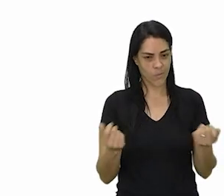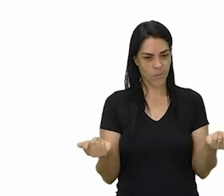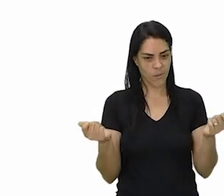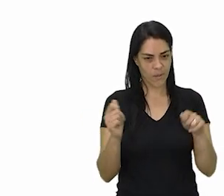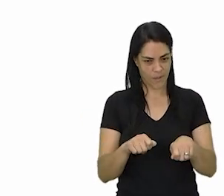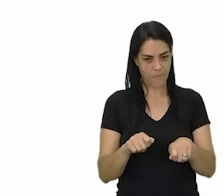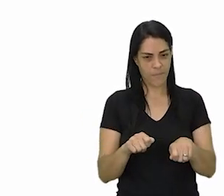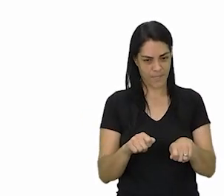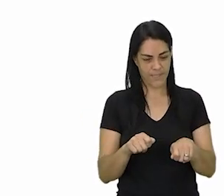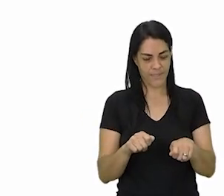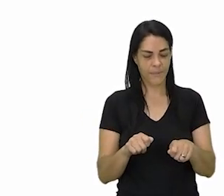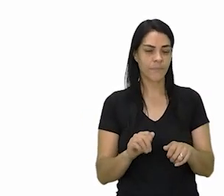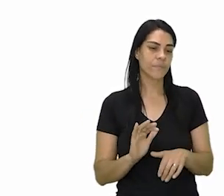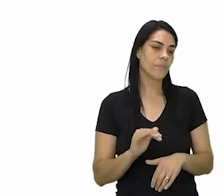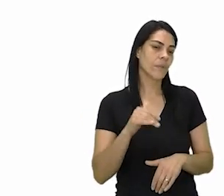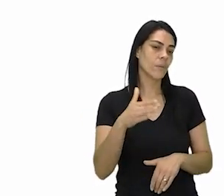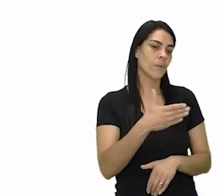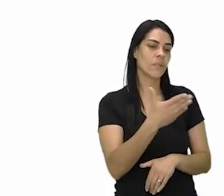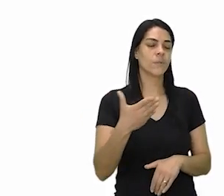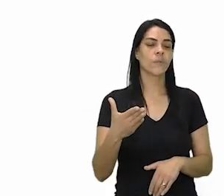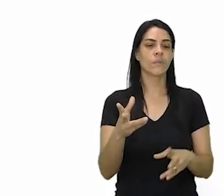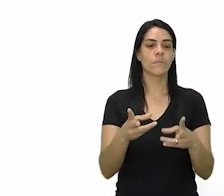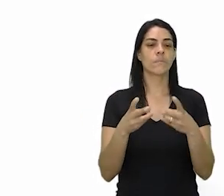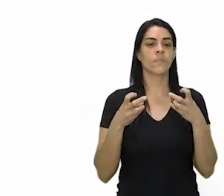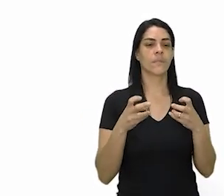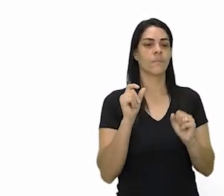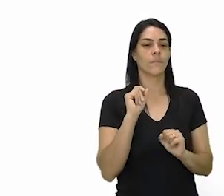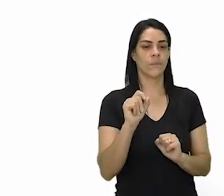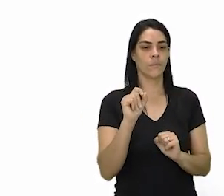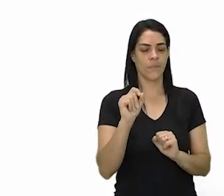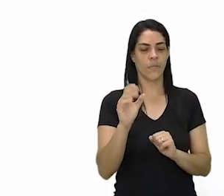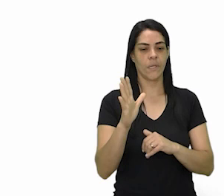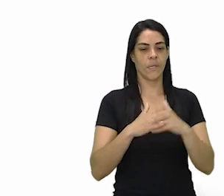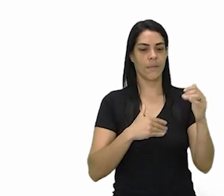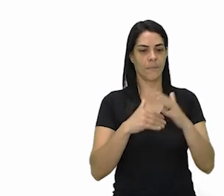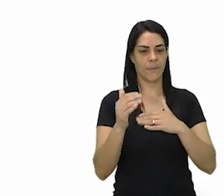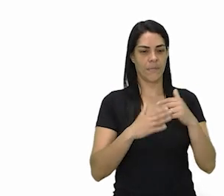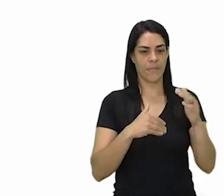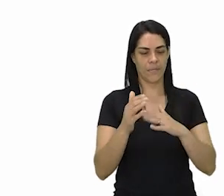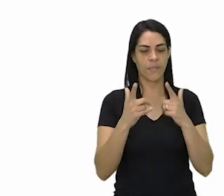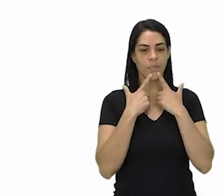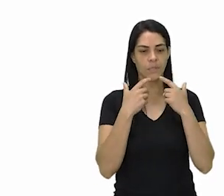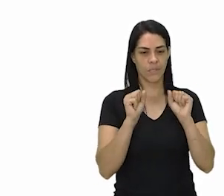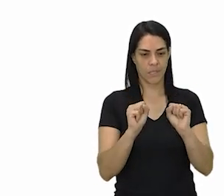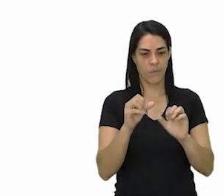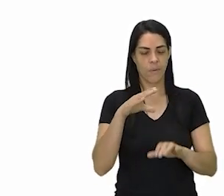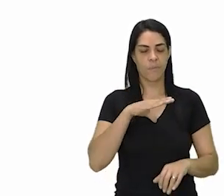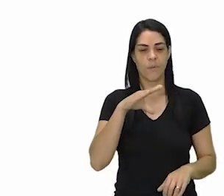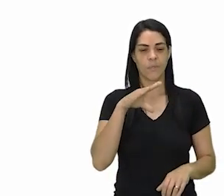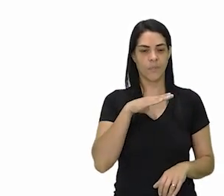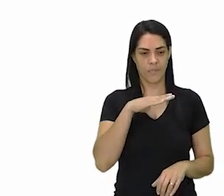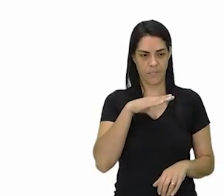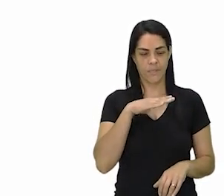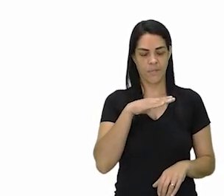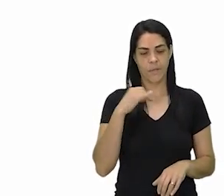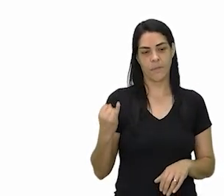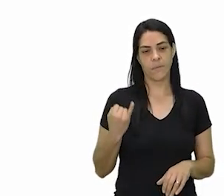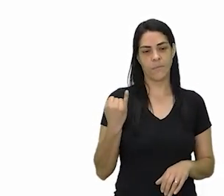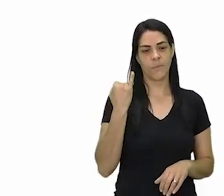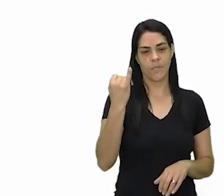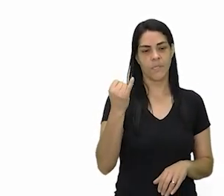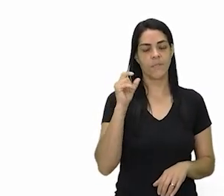competente e crítico, e quando a gente vê nas habilidades de língua portuguesa a